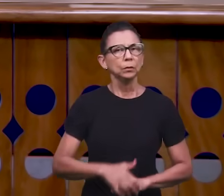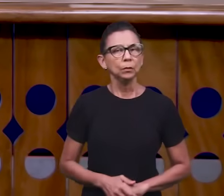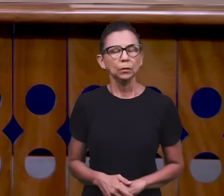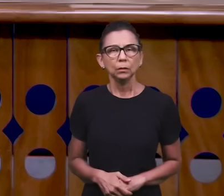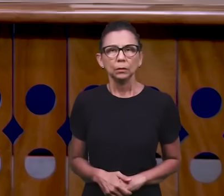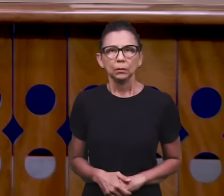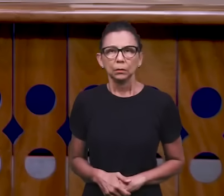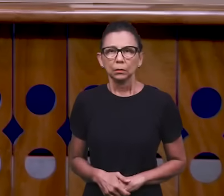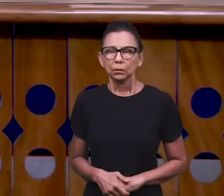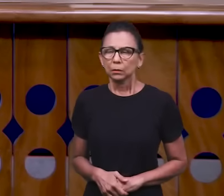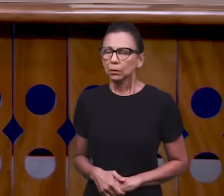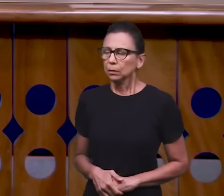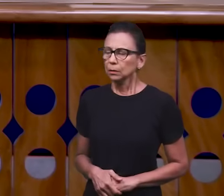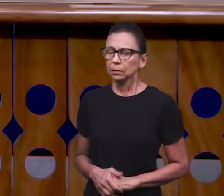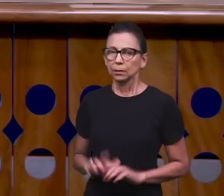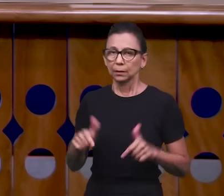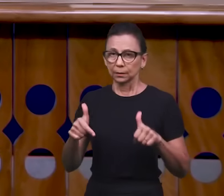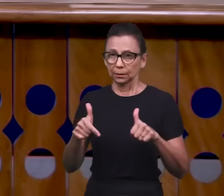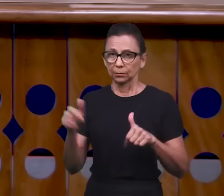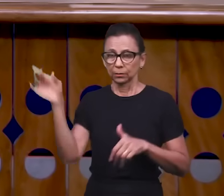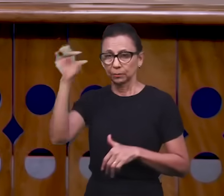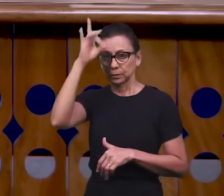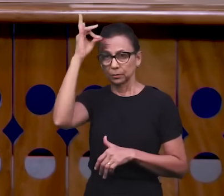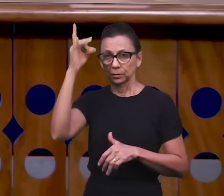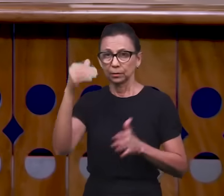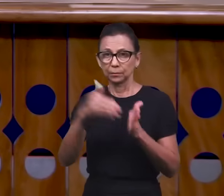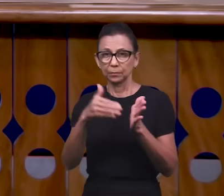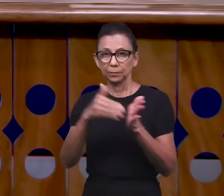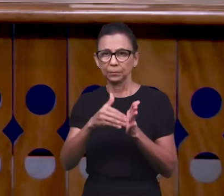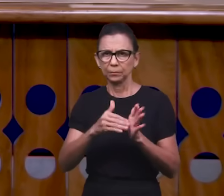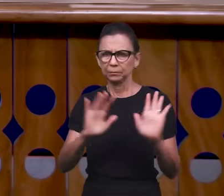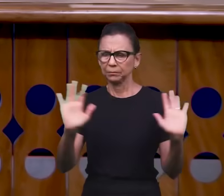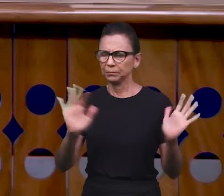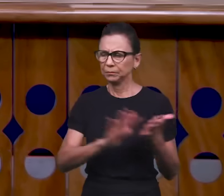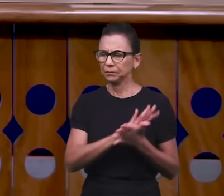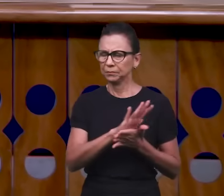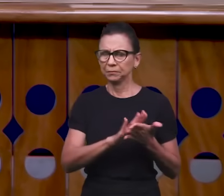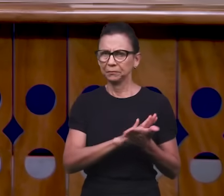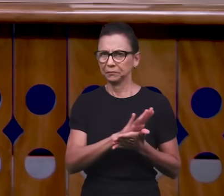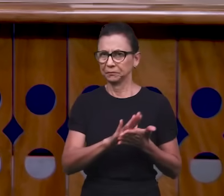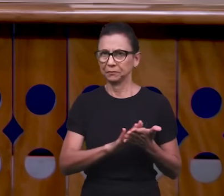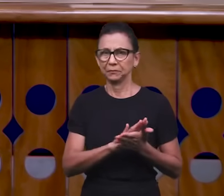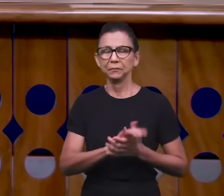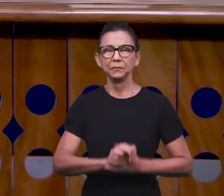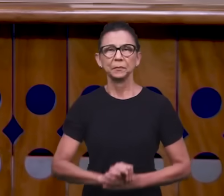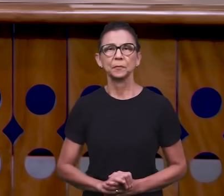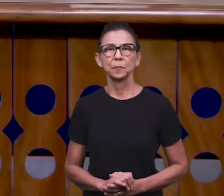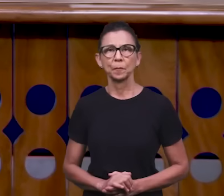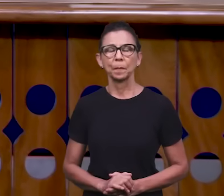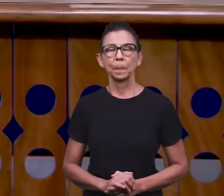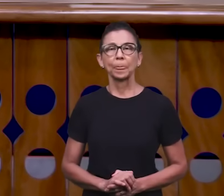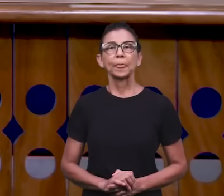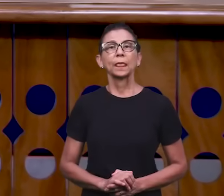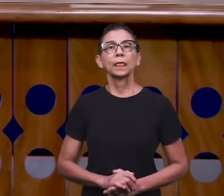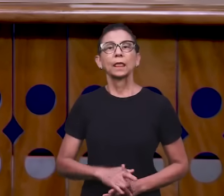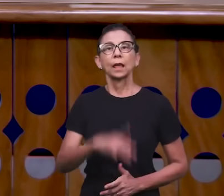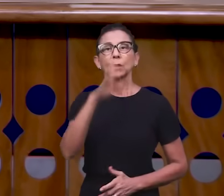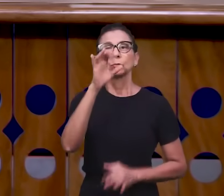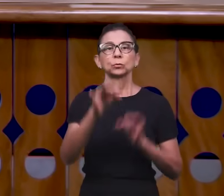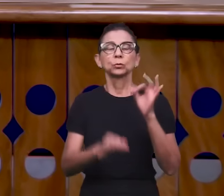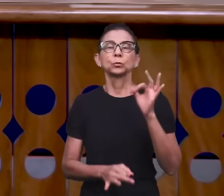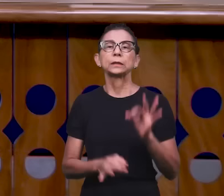disso. Nada poderá deter a grande operação do Espírito Santo para este momento que estamos vivendo. É uma proclamação